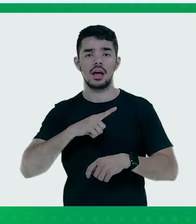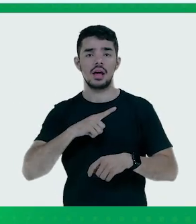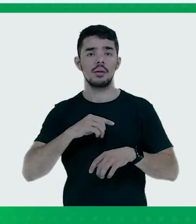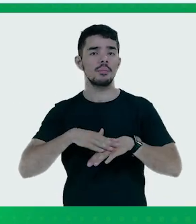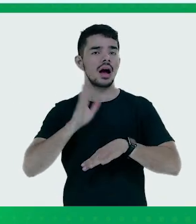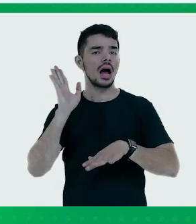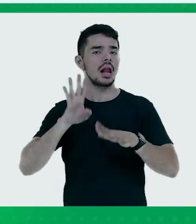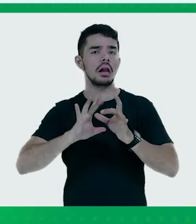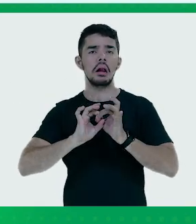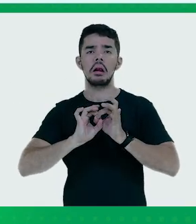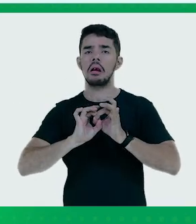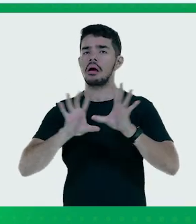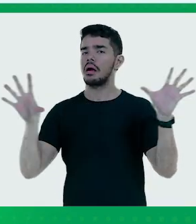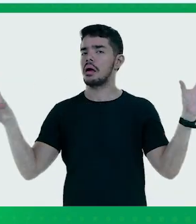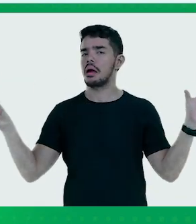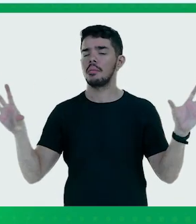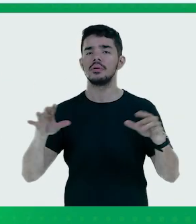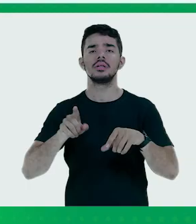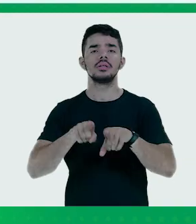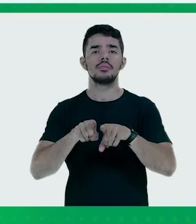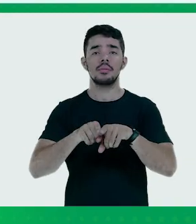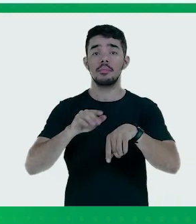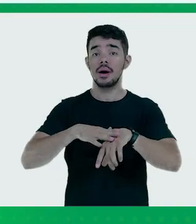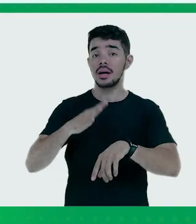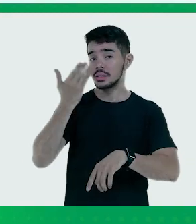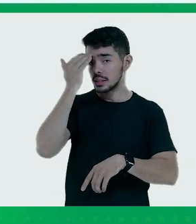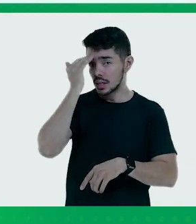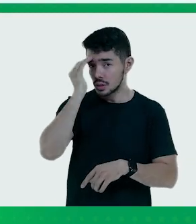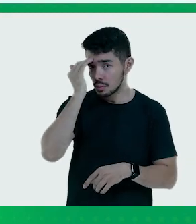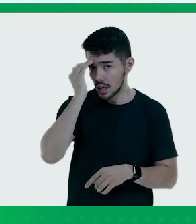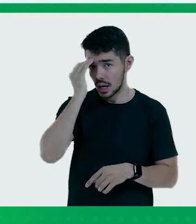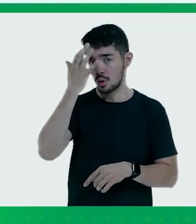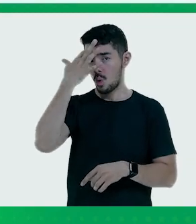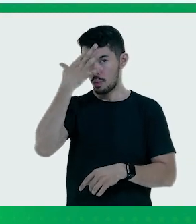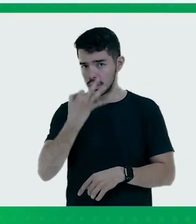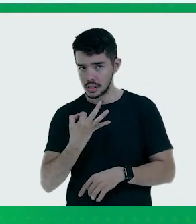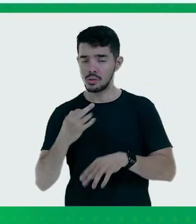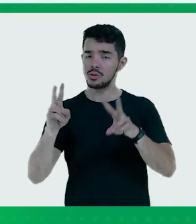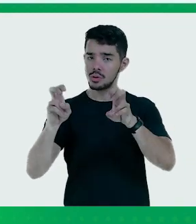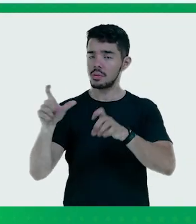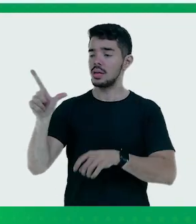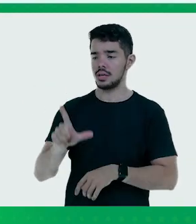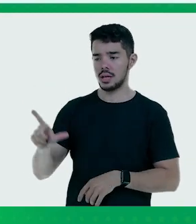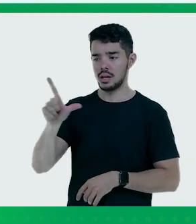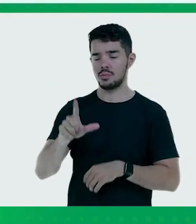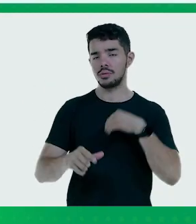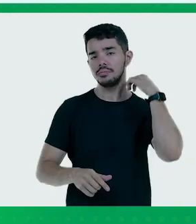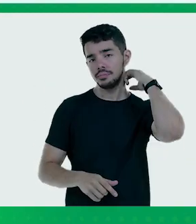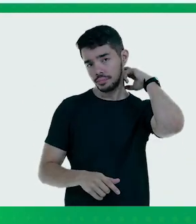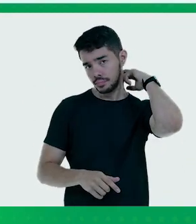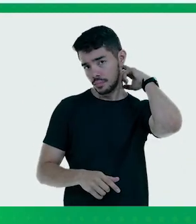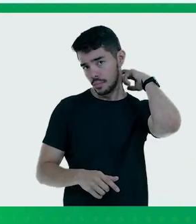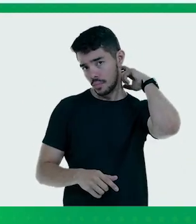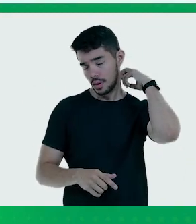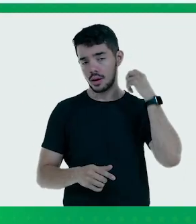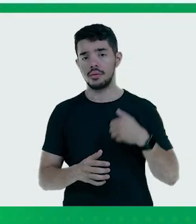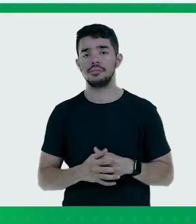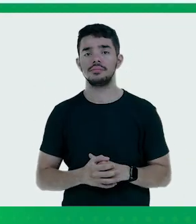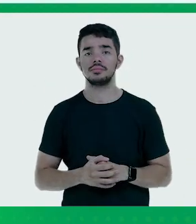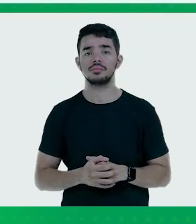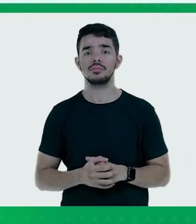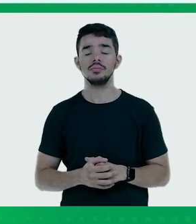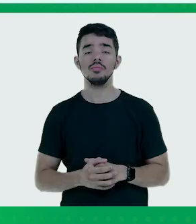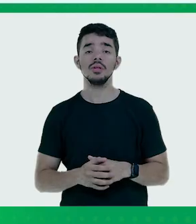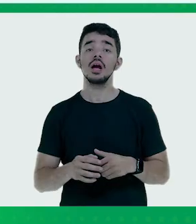mais liberdade, mais entendimento e compreensão da literatura. Então, os escritores, já